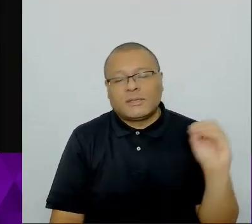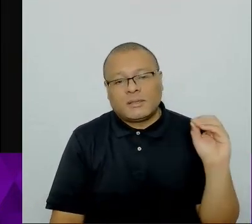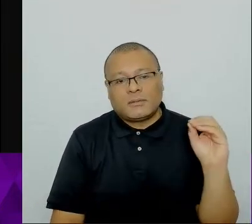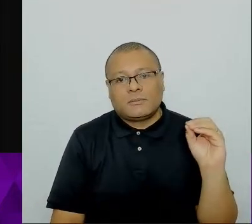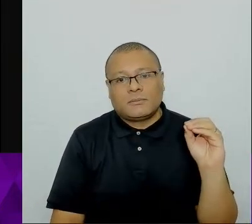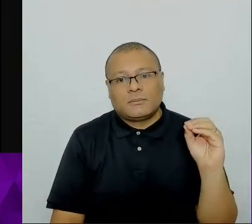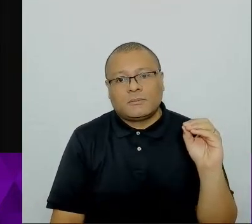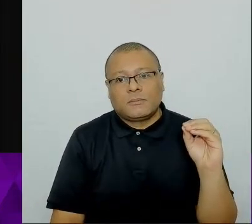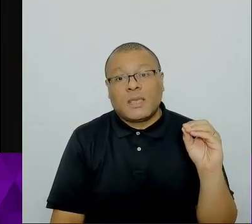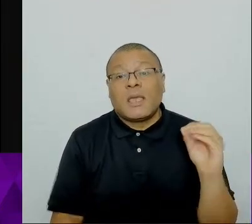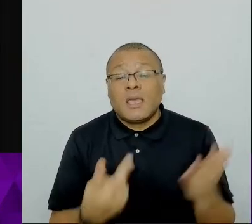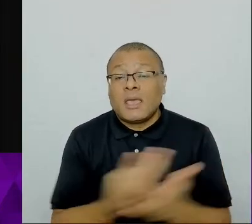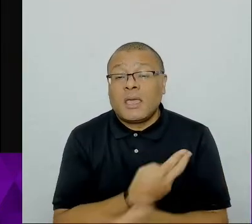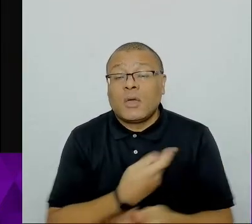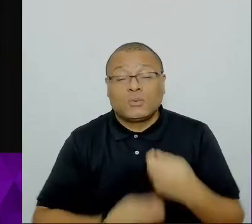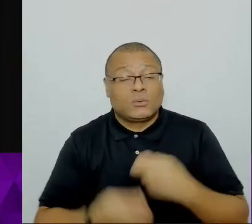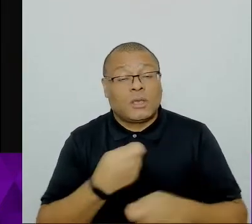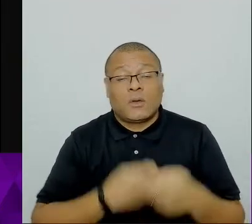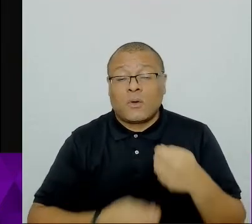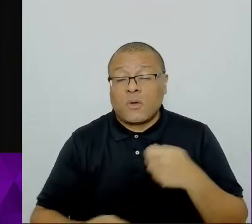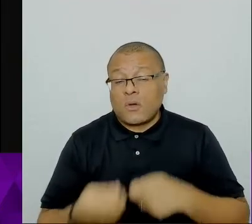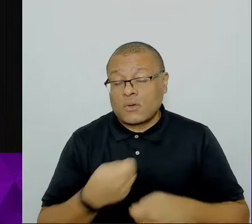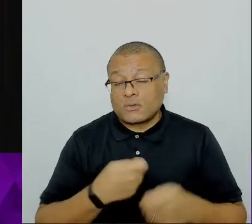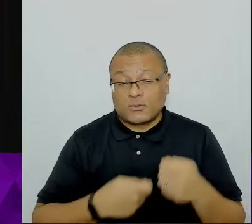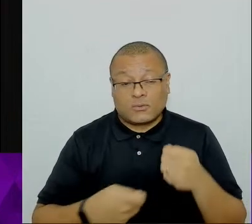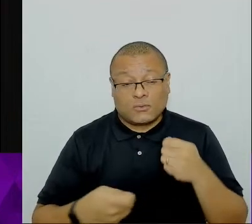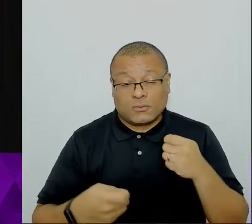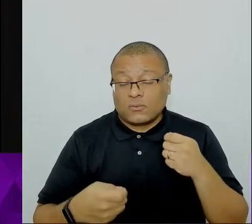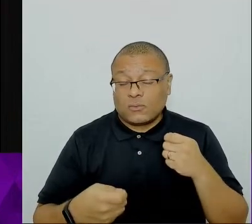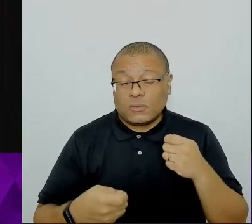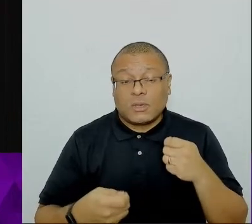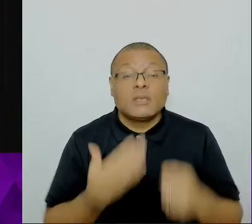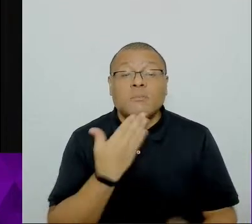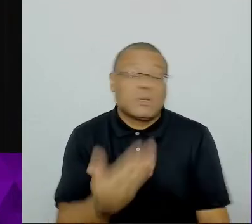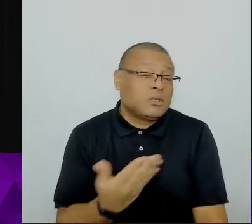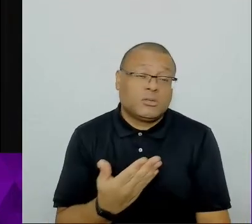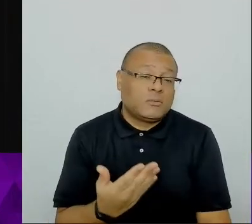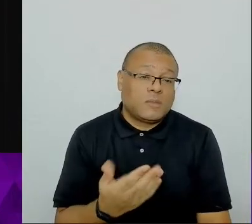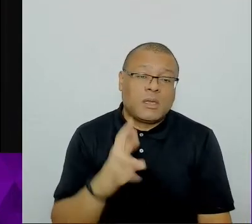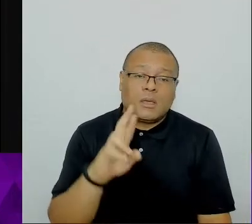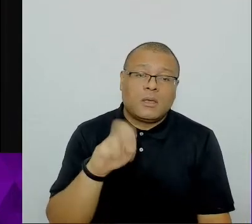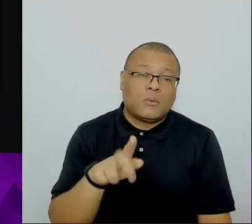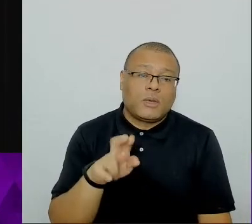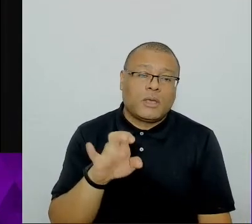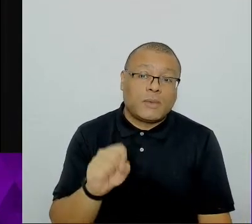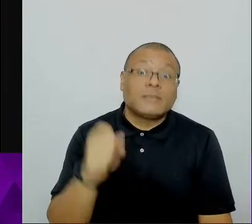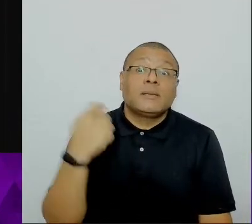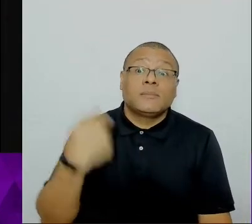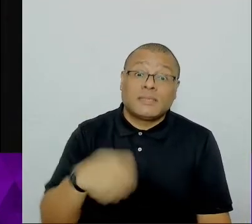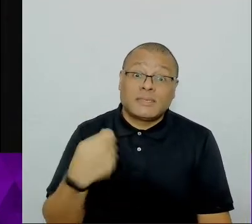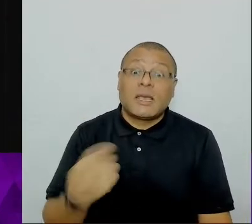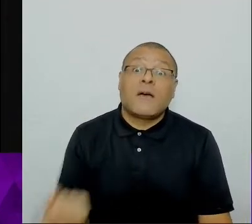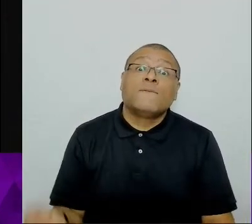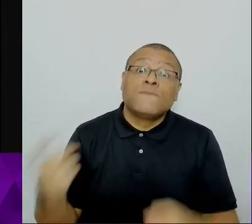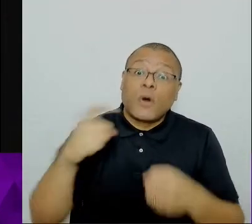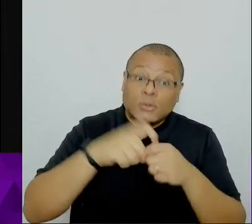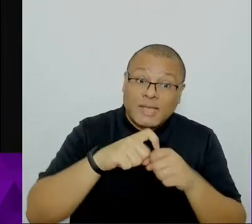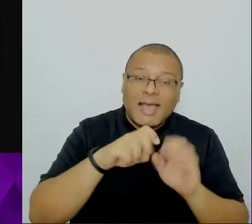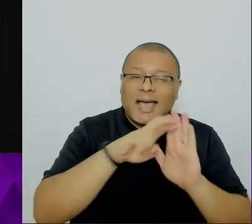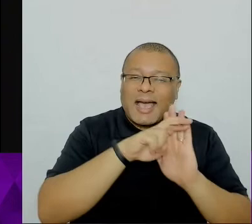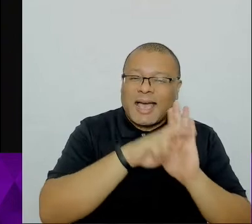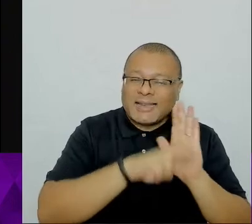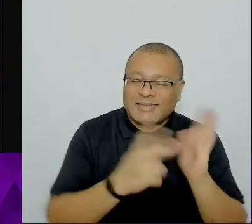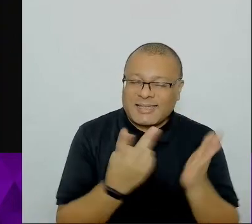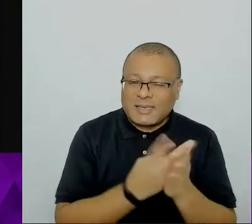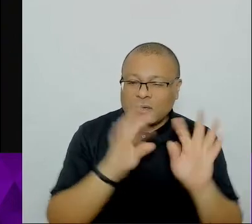um erro de negócio da aplicação e não um erro de request. E a gente sempre tem que retornar essa lista de erros para o cliente no